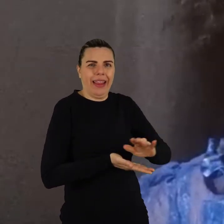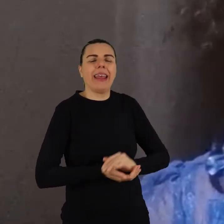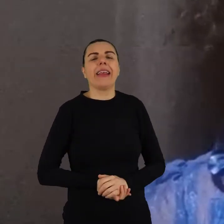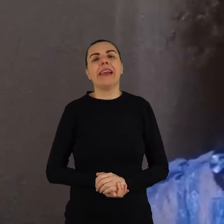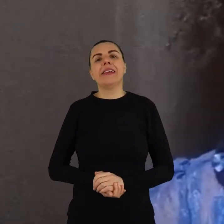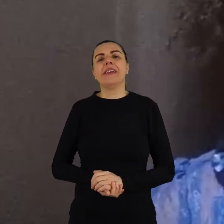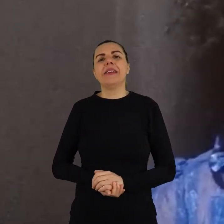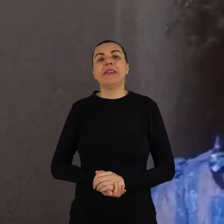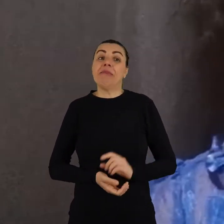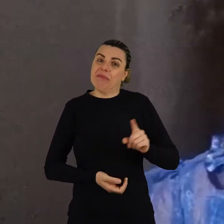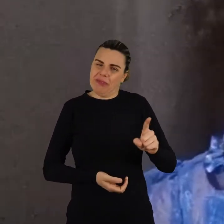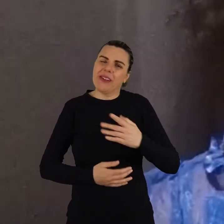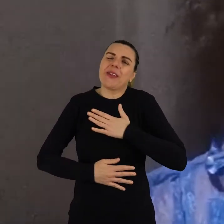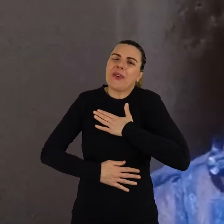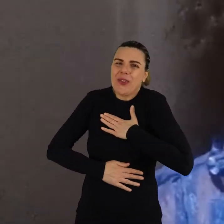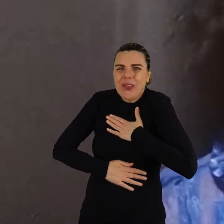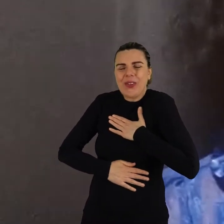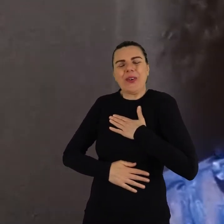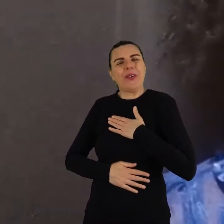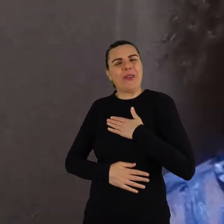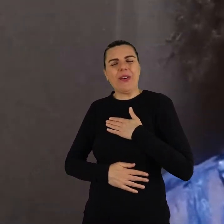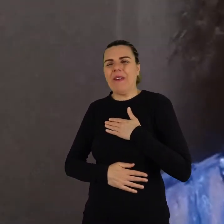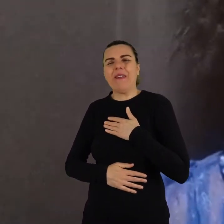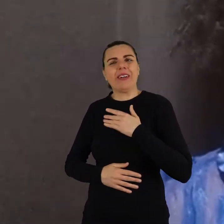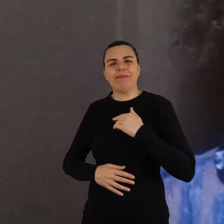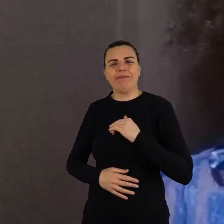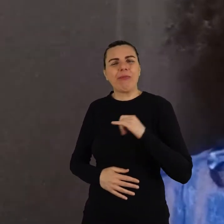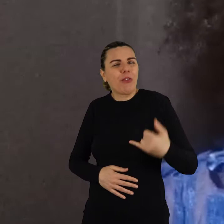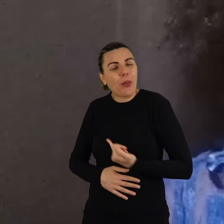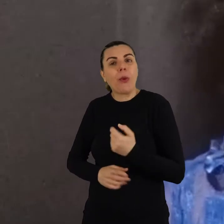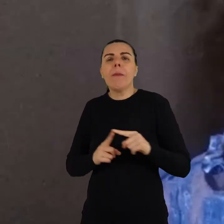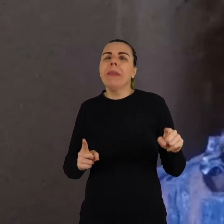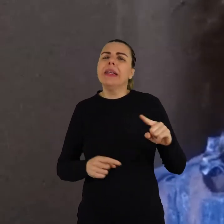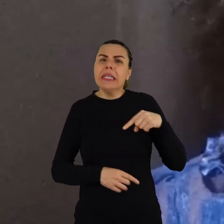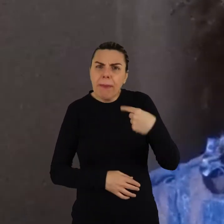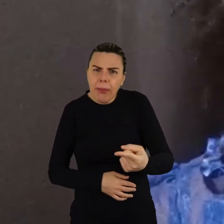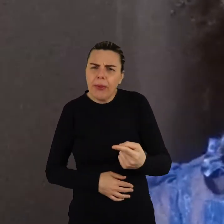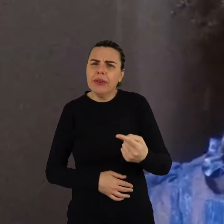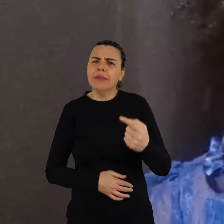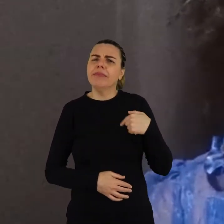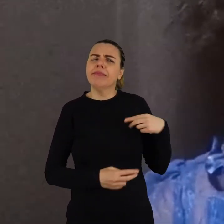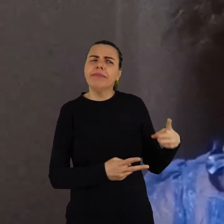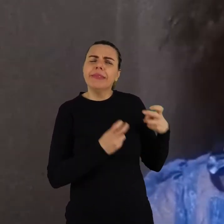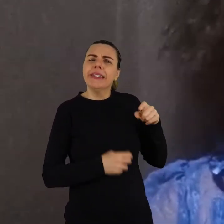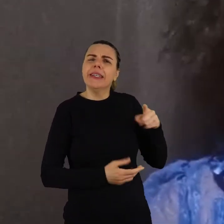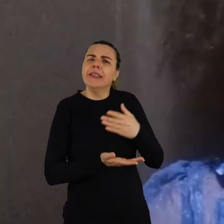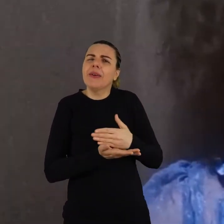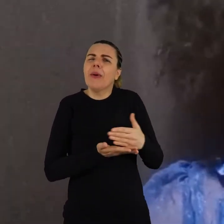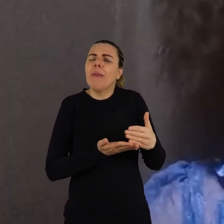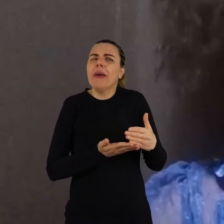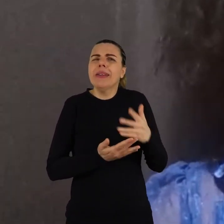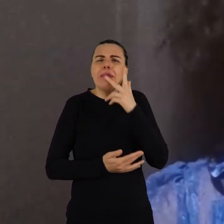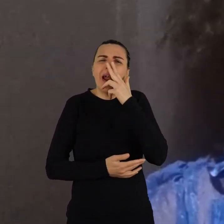íntimas. Ele gostou, curtiu, mas eu percebi que depois daquele momento o Jota começou a ficar um pouco